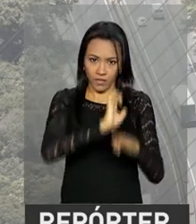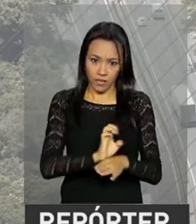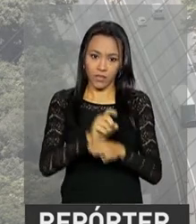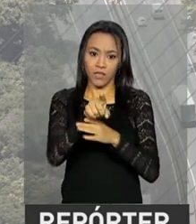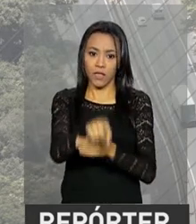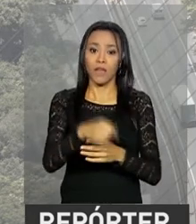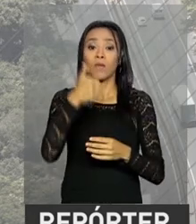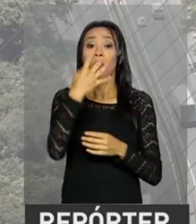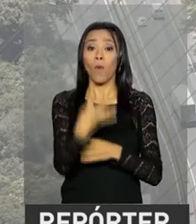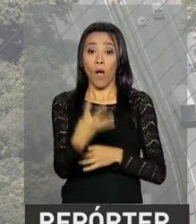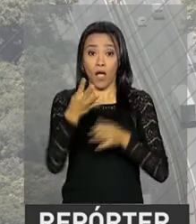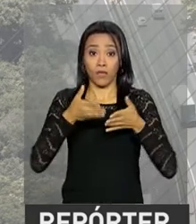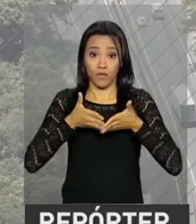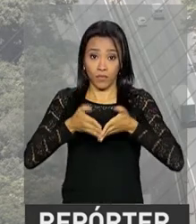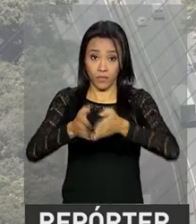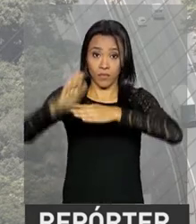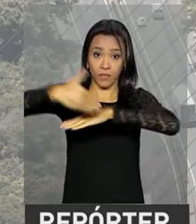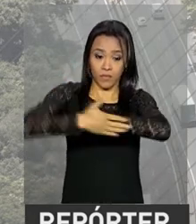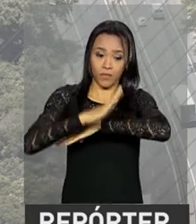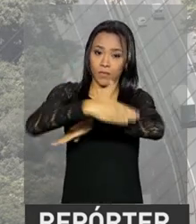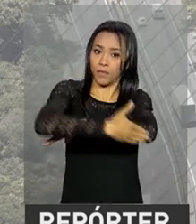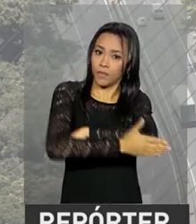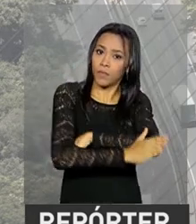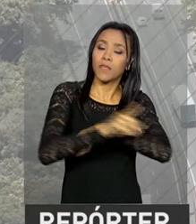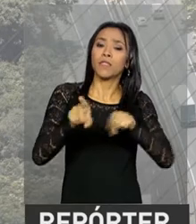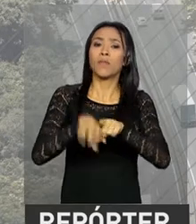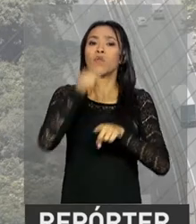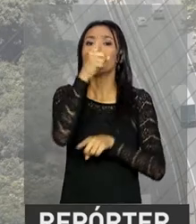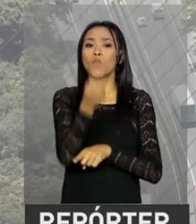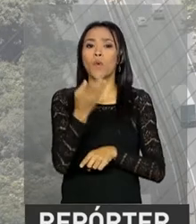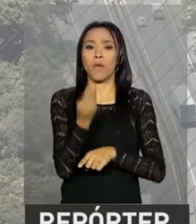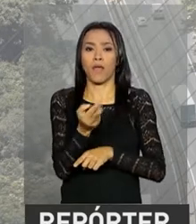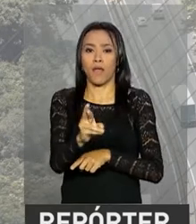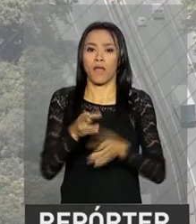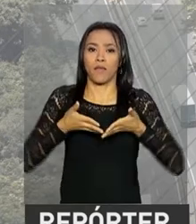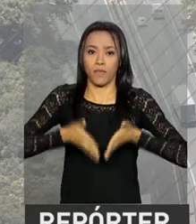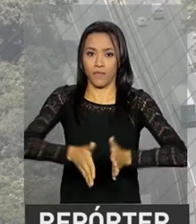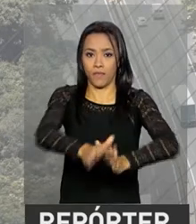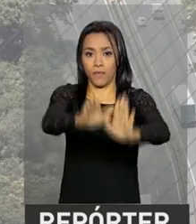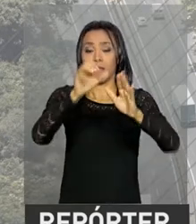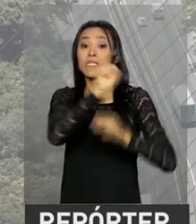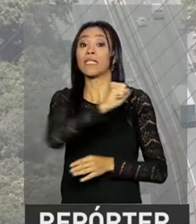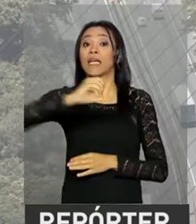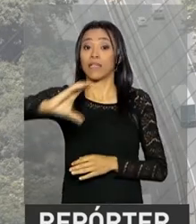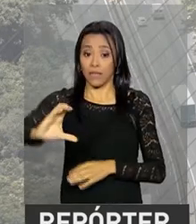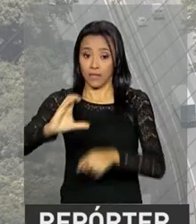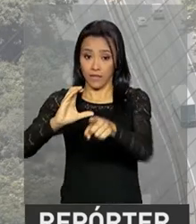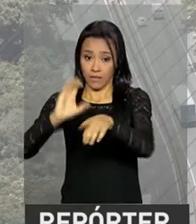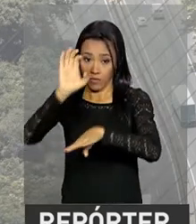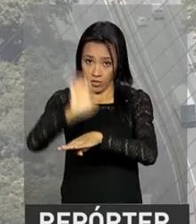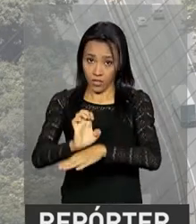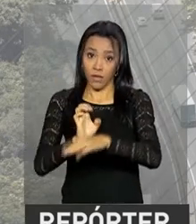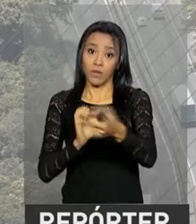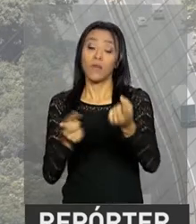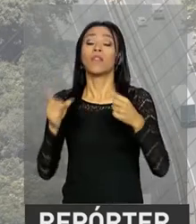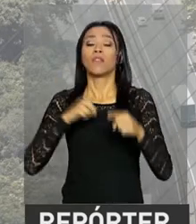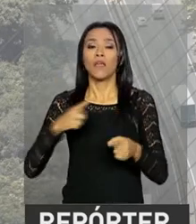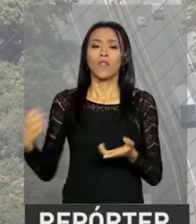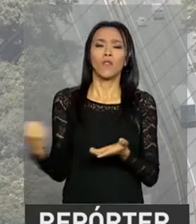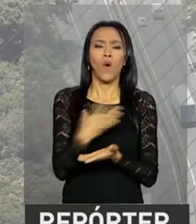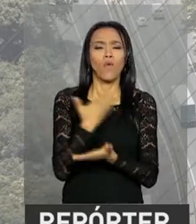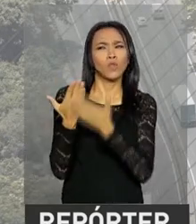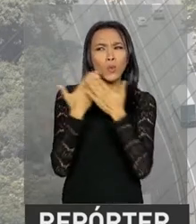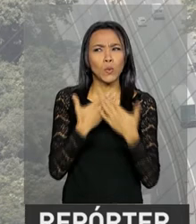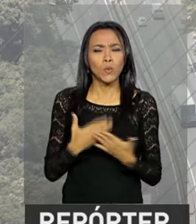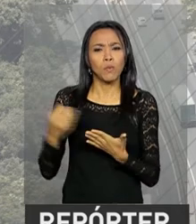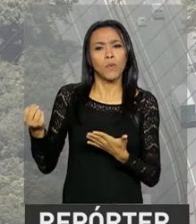terminais portuários e uma rodovia a br 101 em santa catarina ainda estudos para novas licitações de mais